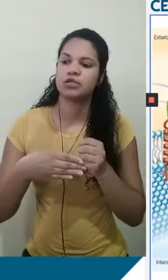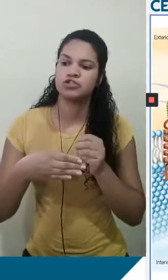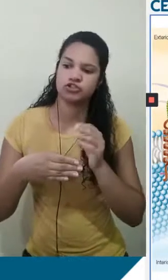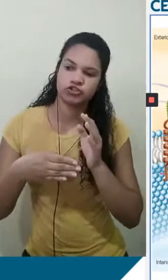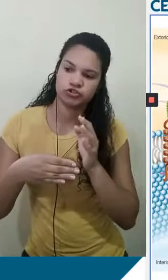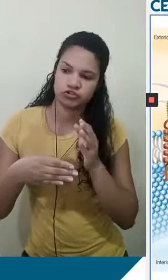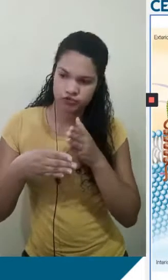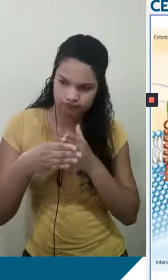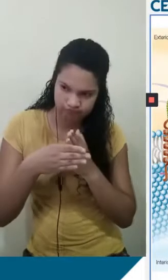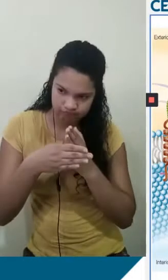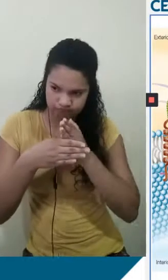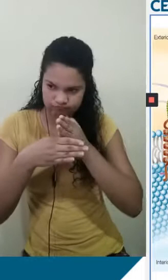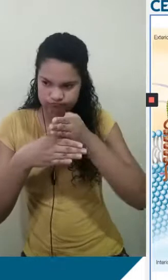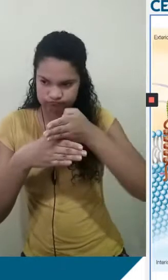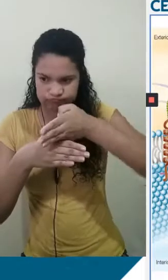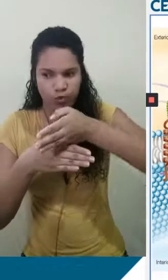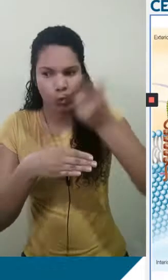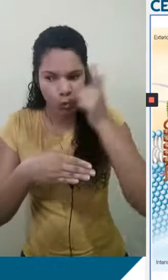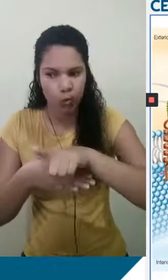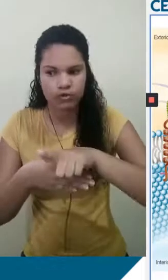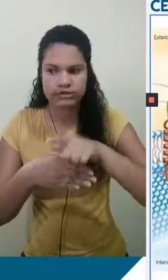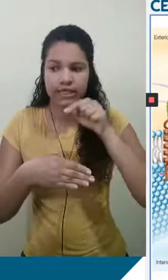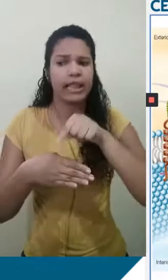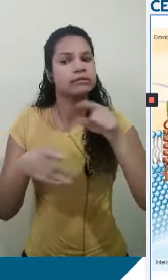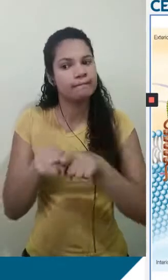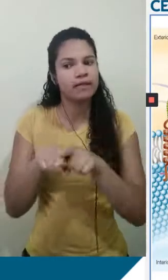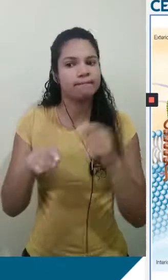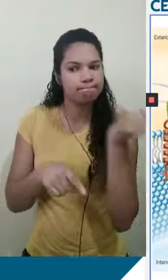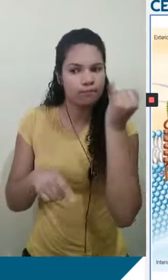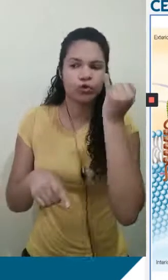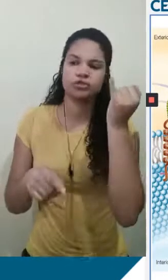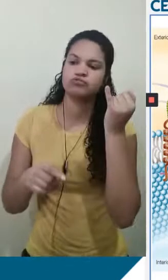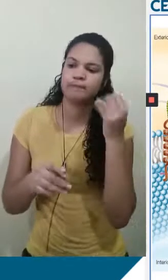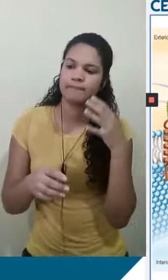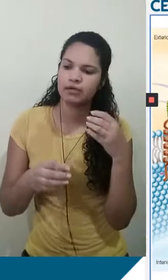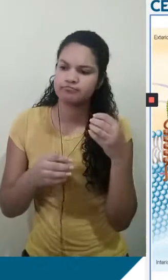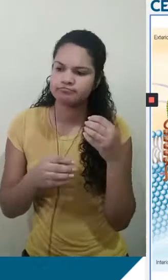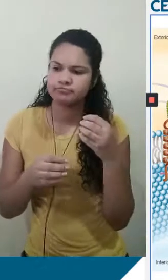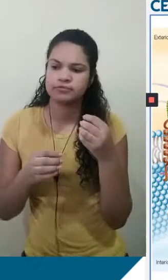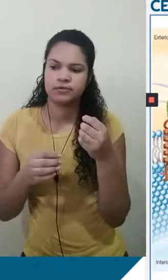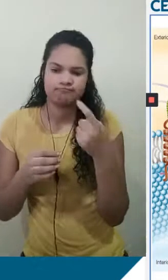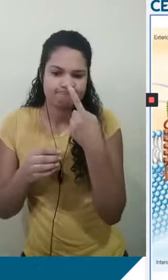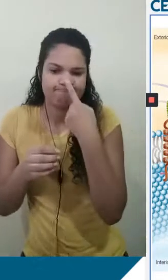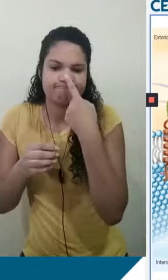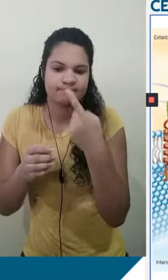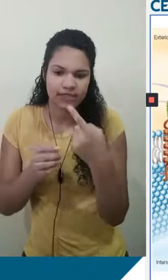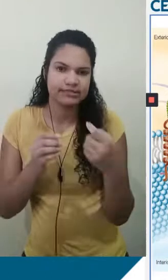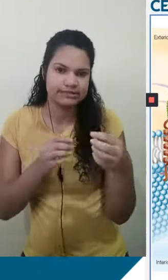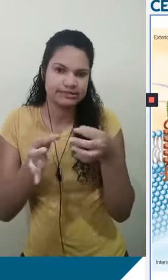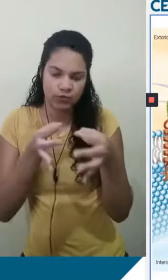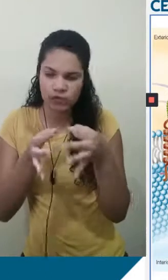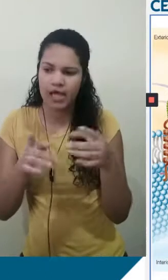de transporte ativo, transporte passivo, de entrada e saída de substâncias da célula de forma